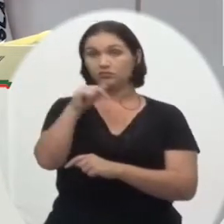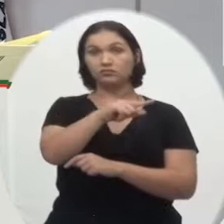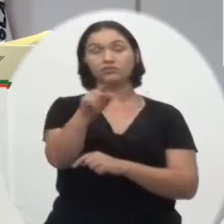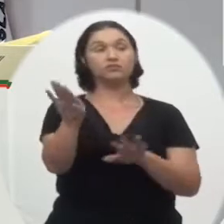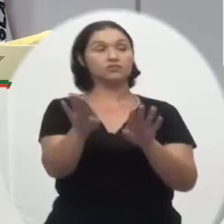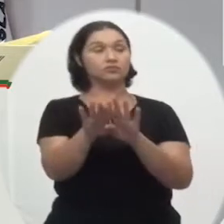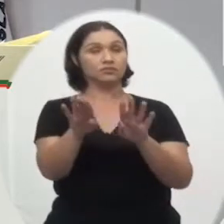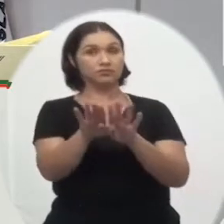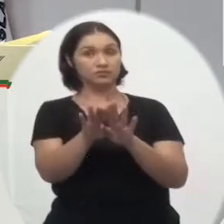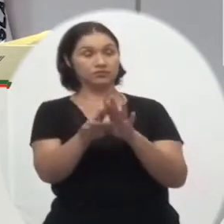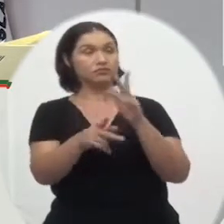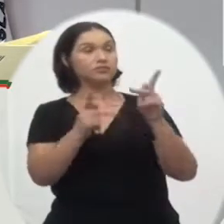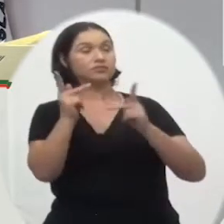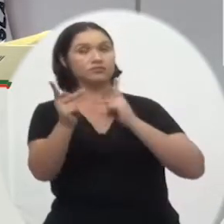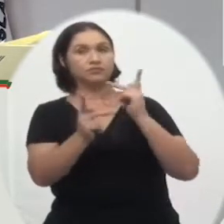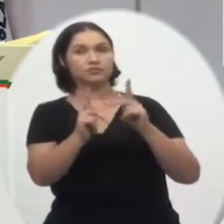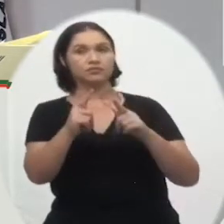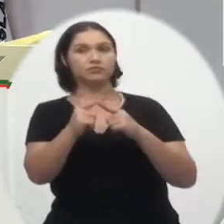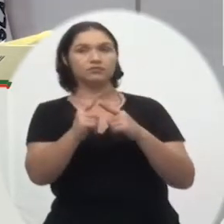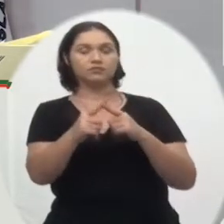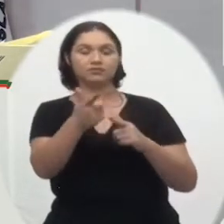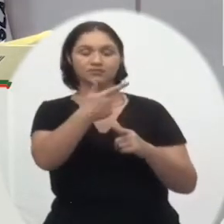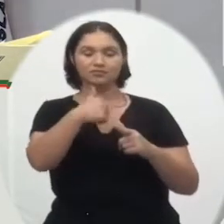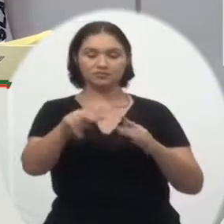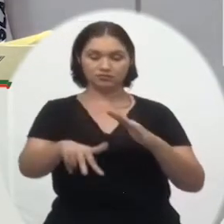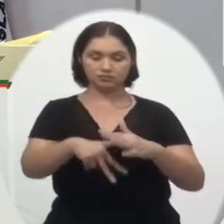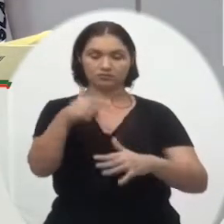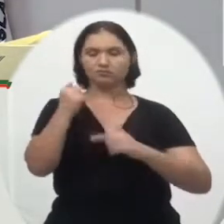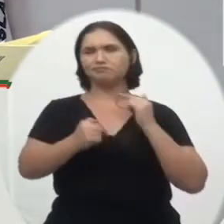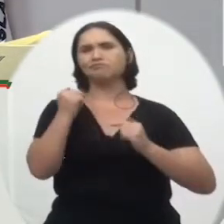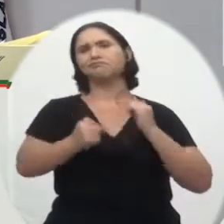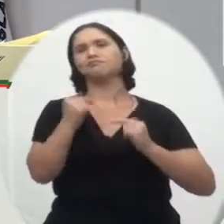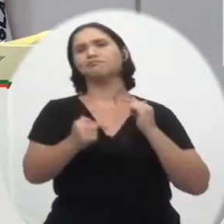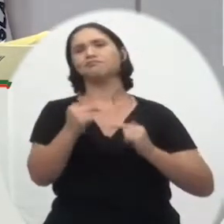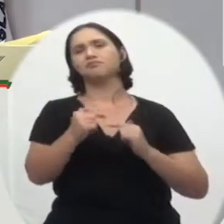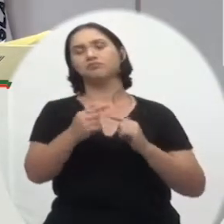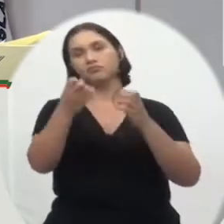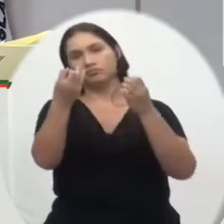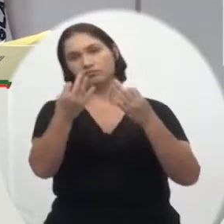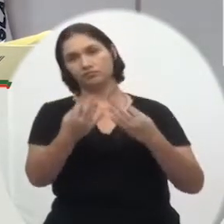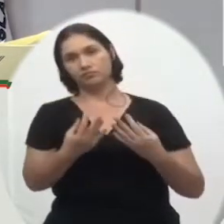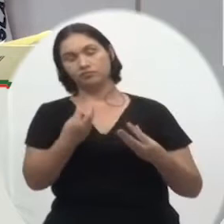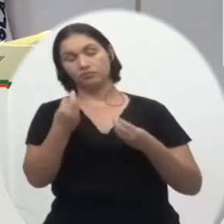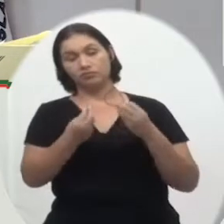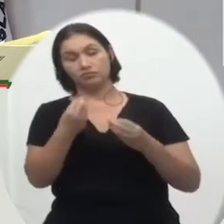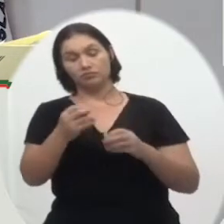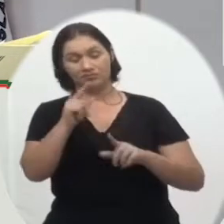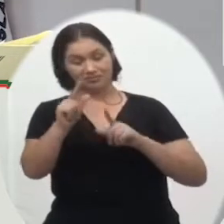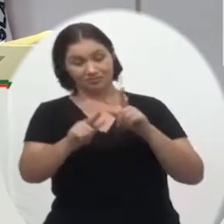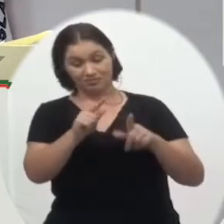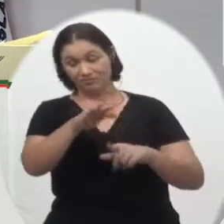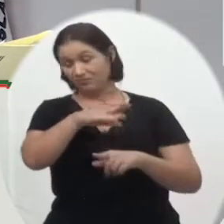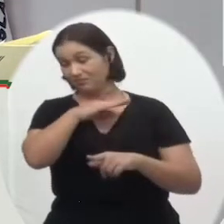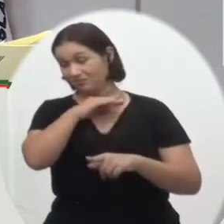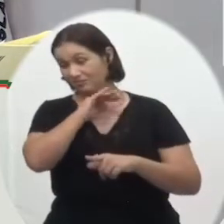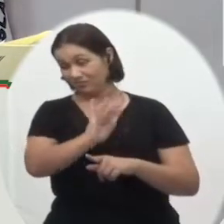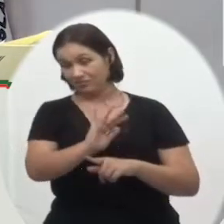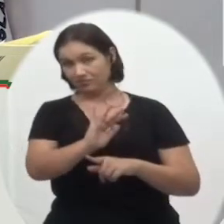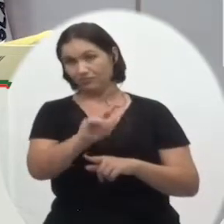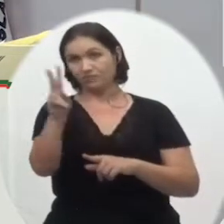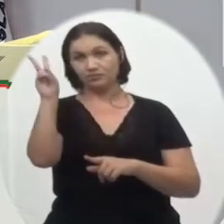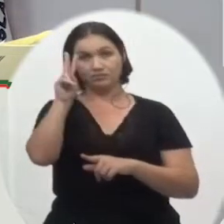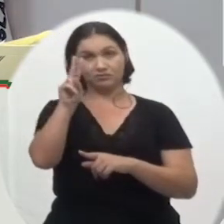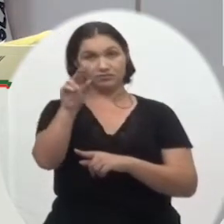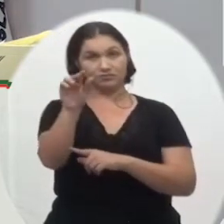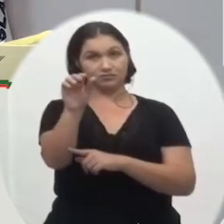algo que, por muitas vezes, foi discutido e ficou comprovado o péssimo trabalho que a Aresc, anteriormente